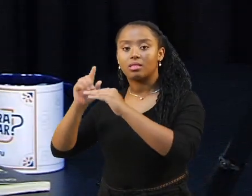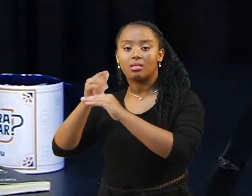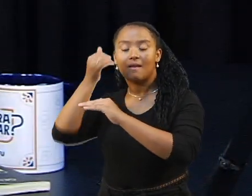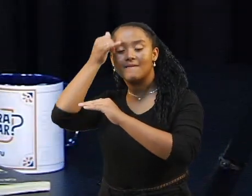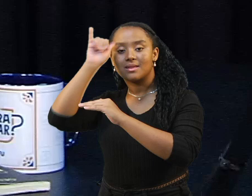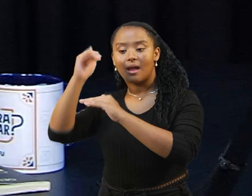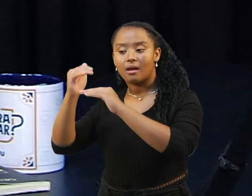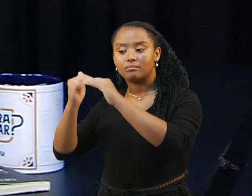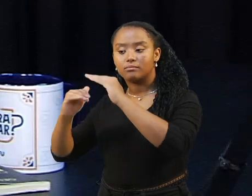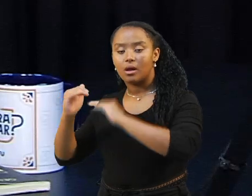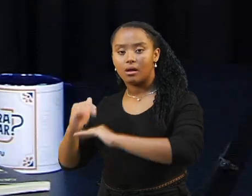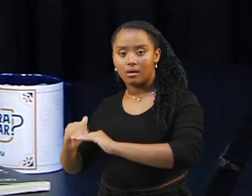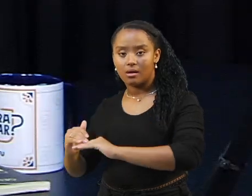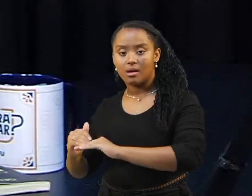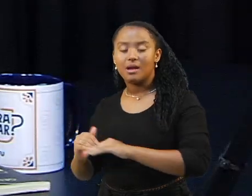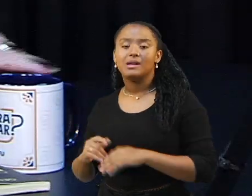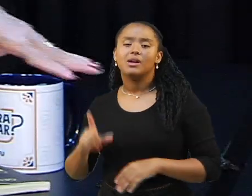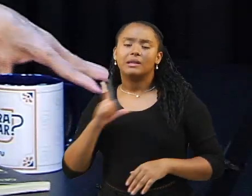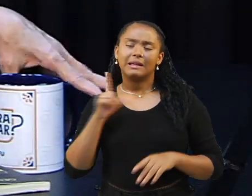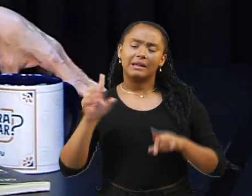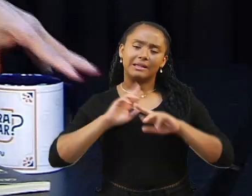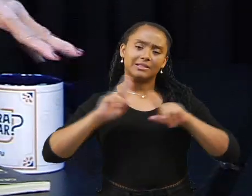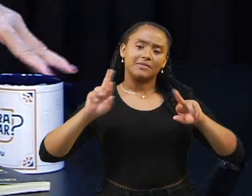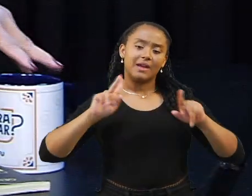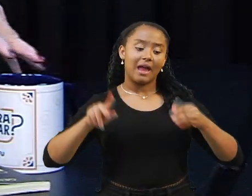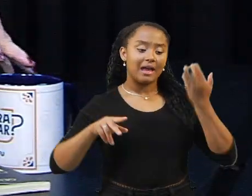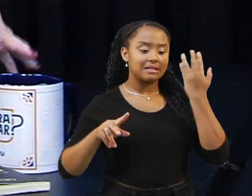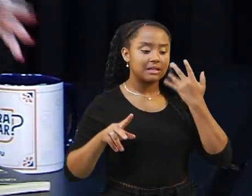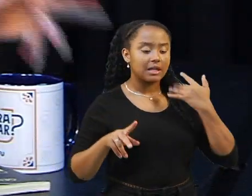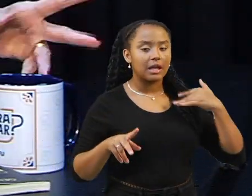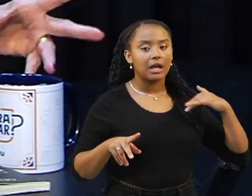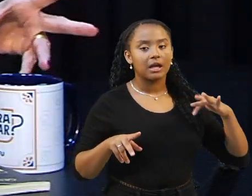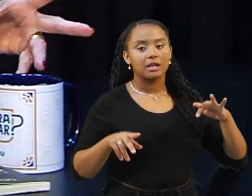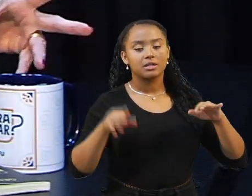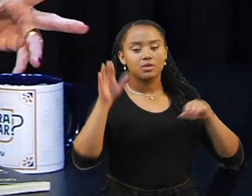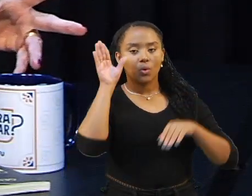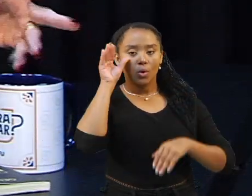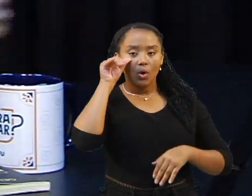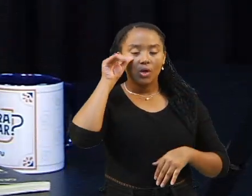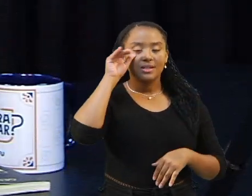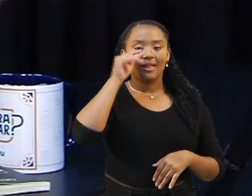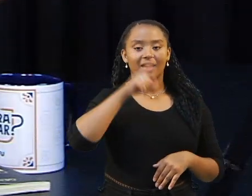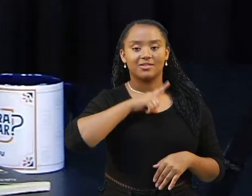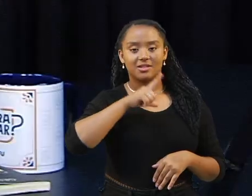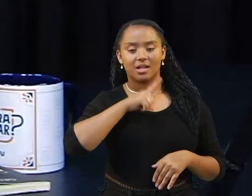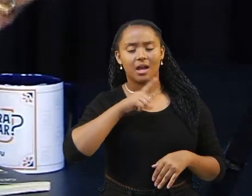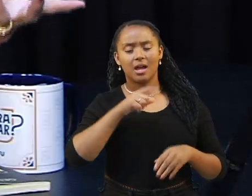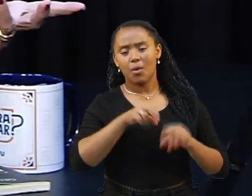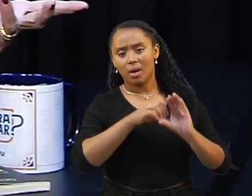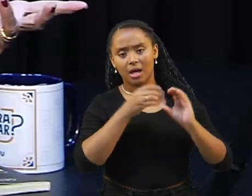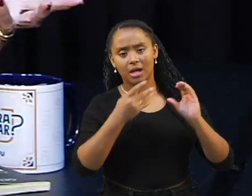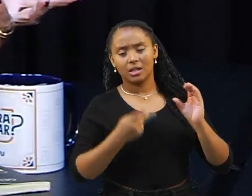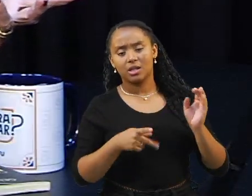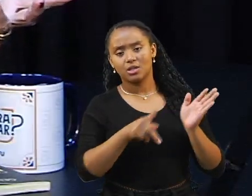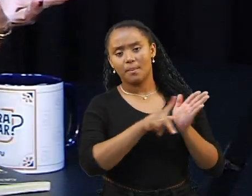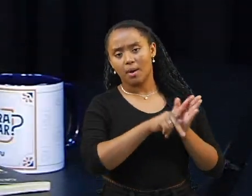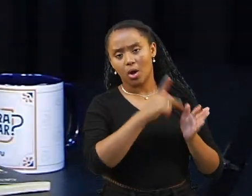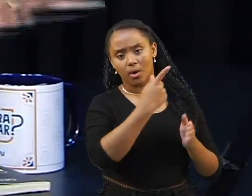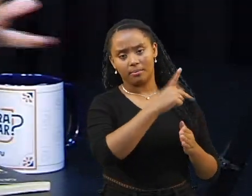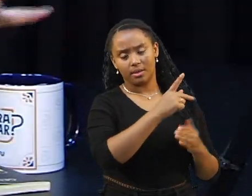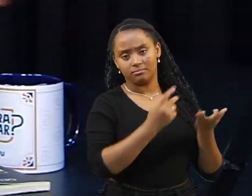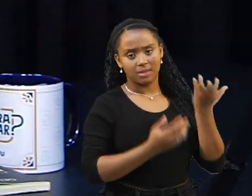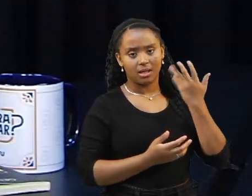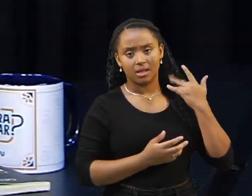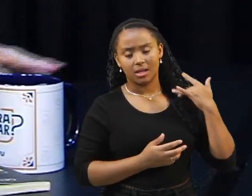existe uma diferença enorme. As crianças são curiosas, pela característica mesmo,